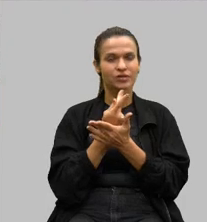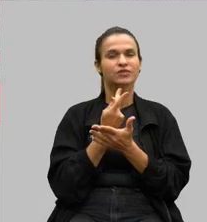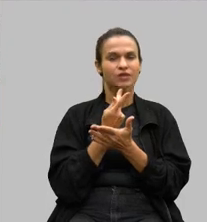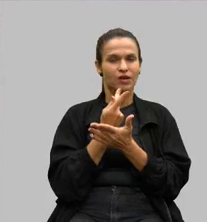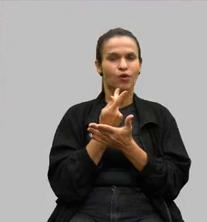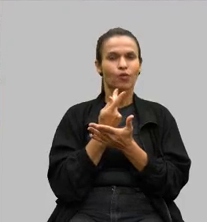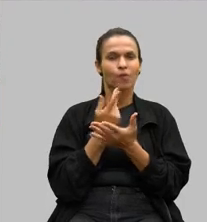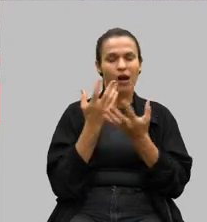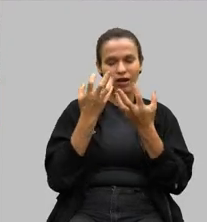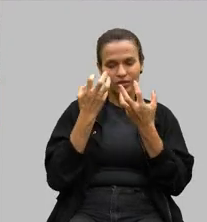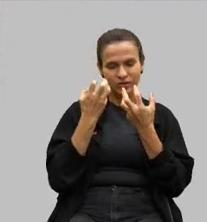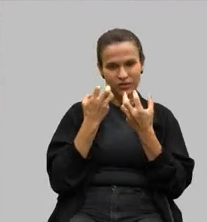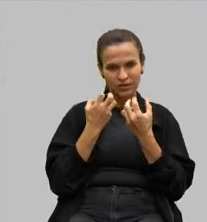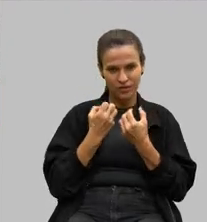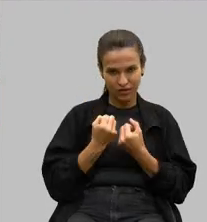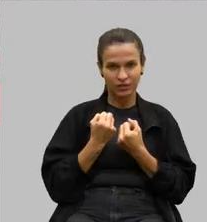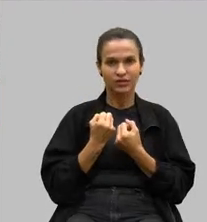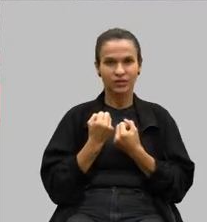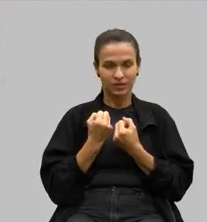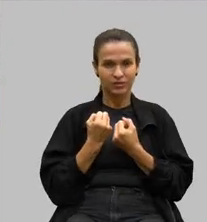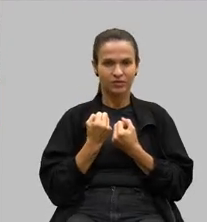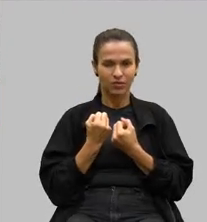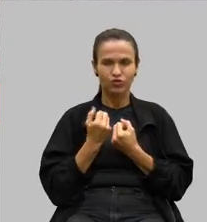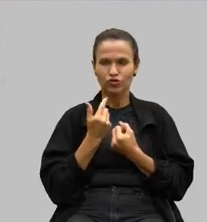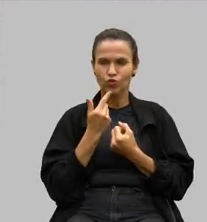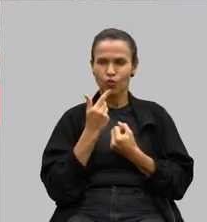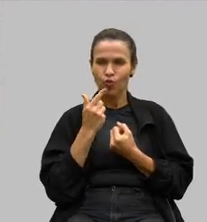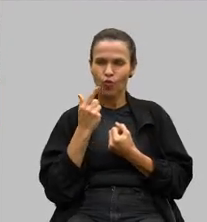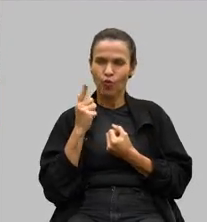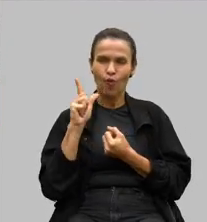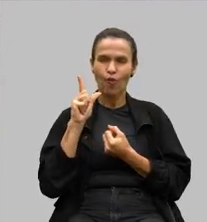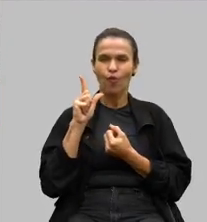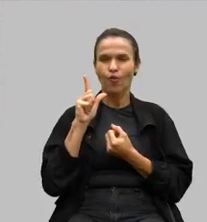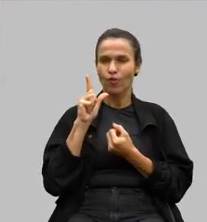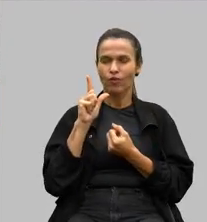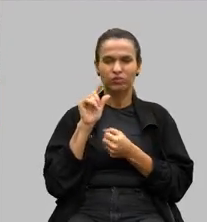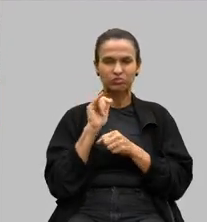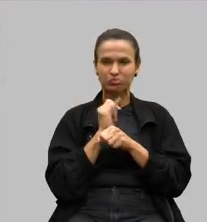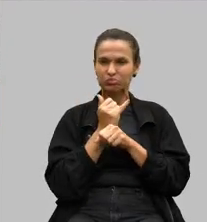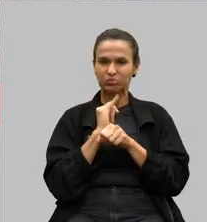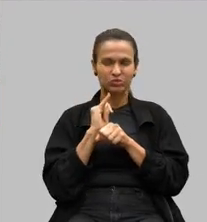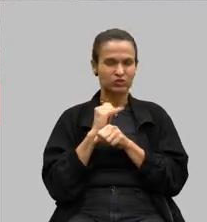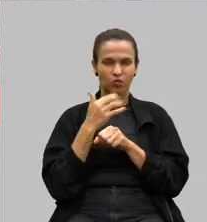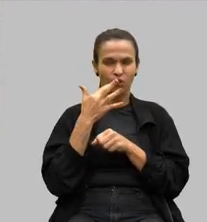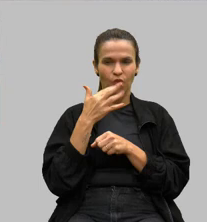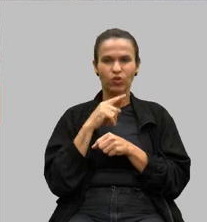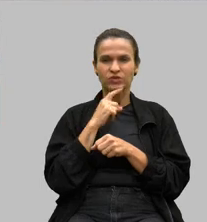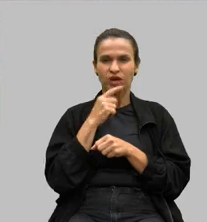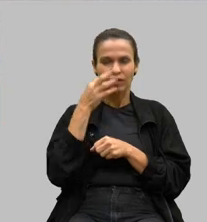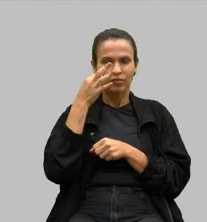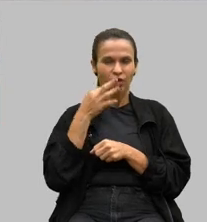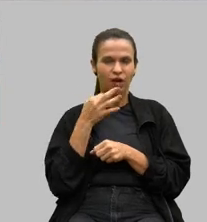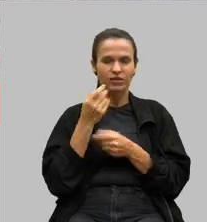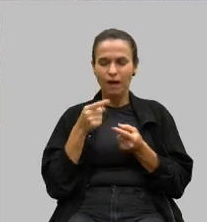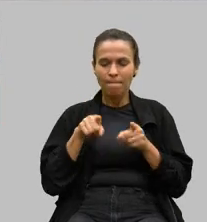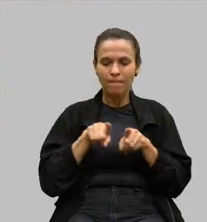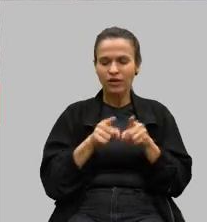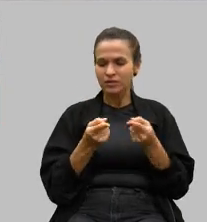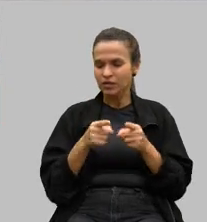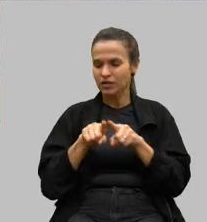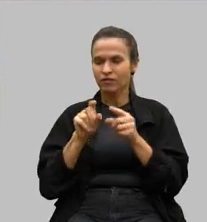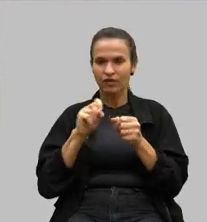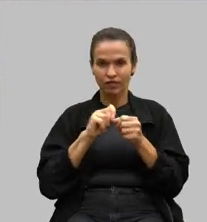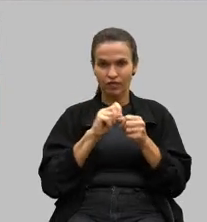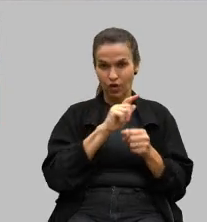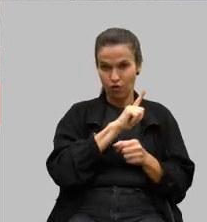favorável de um outro grande esquema que a gente não consegue compreender dessas parcerias que são feitas entre o